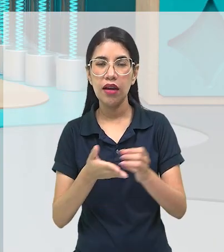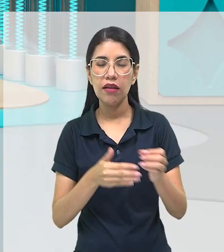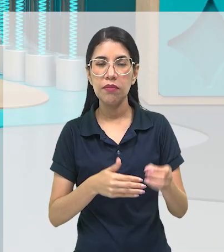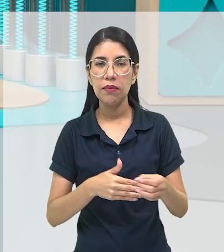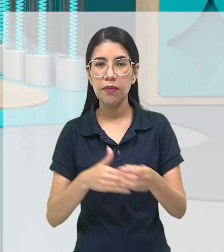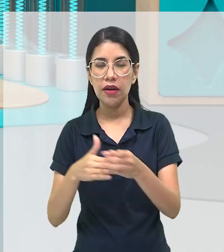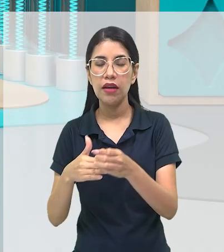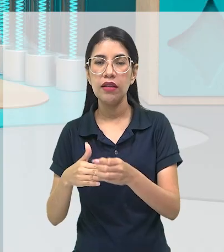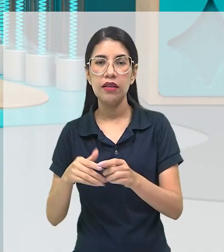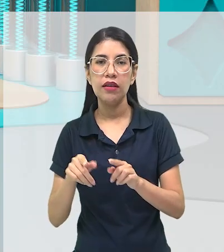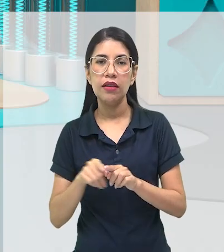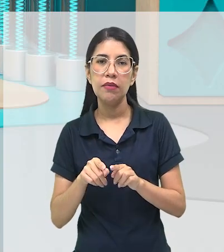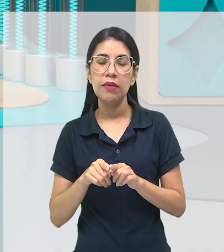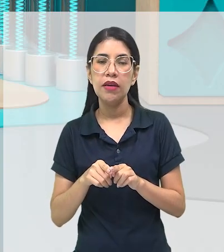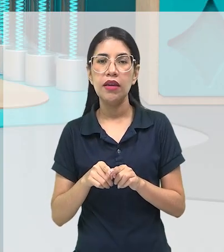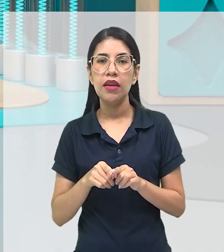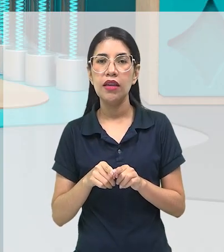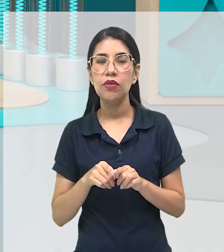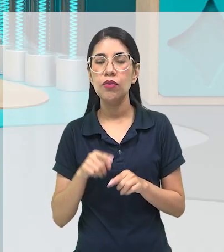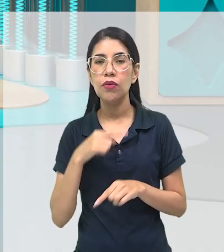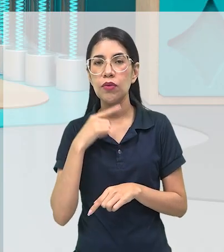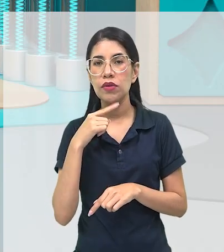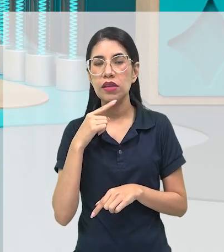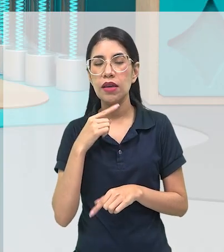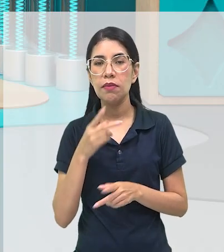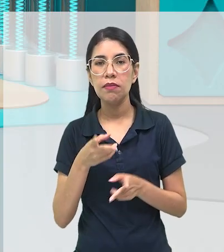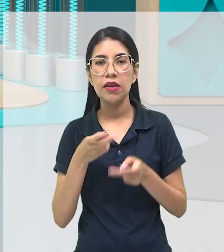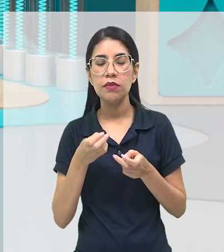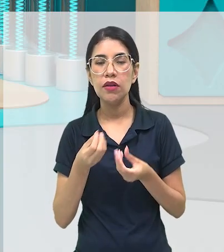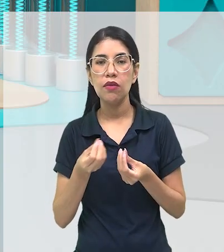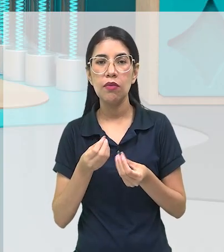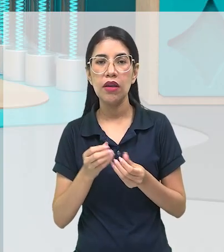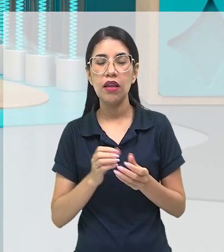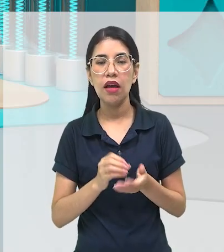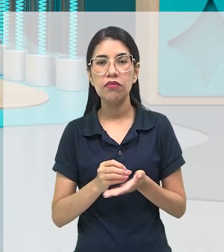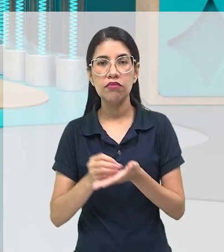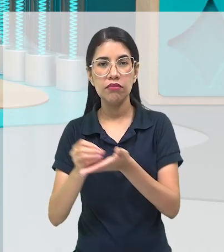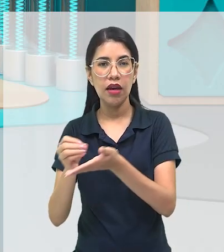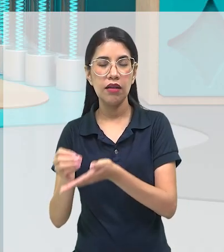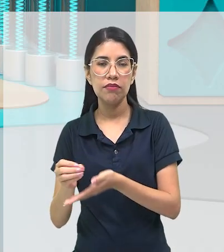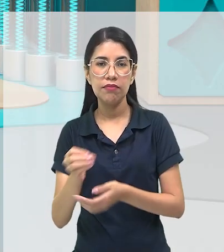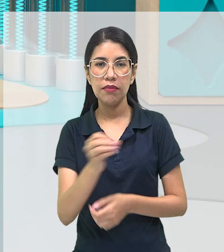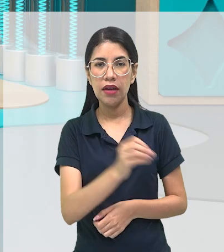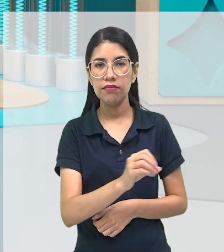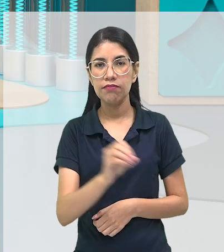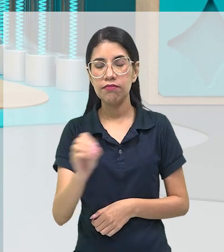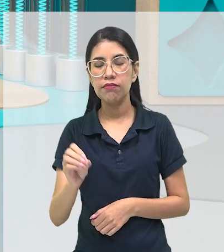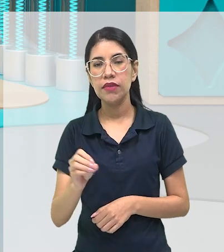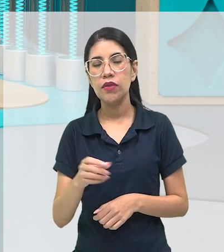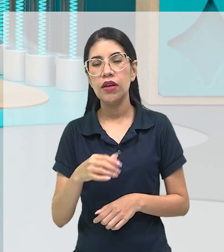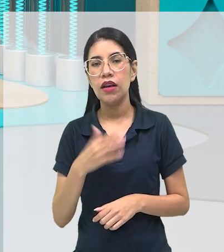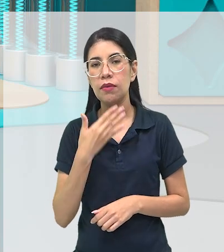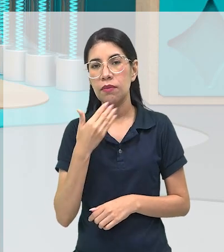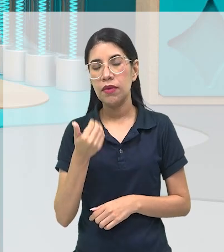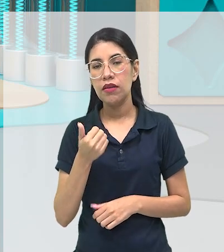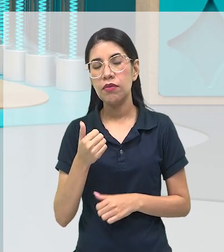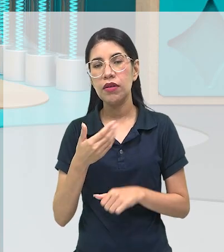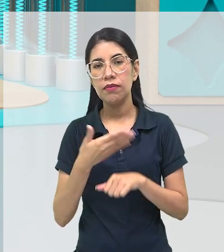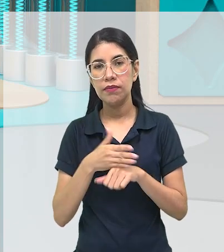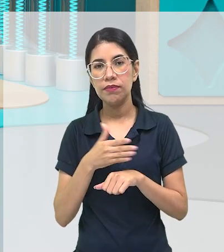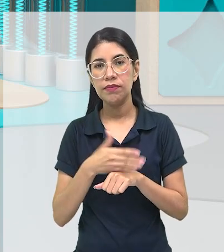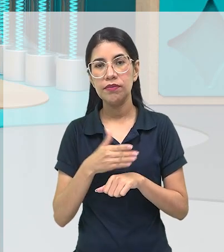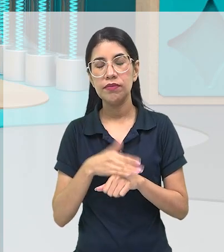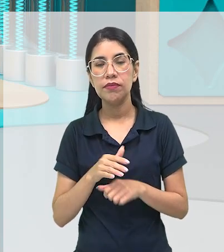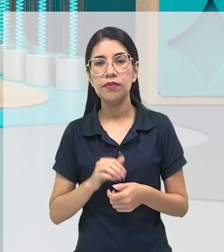diferentes, ficava quase que impossível de prever para onde que ela ia, e isso dava uma dinamicidade muito grande para o jogo. Eles deram,